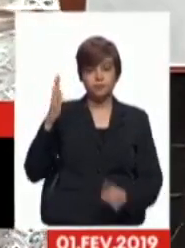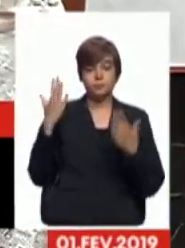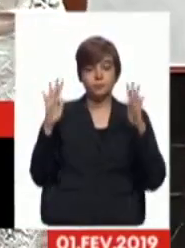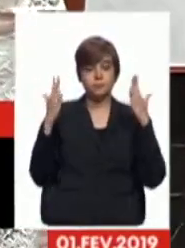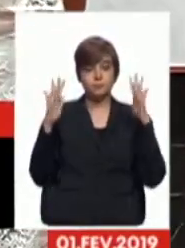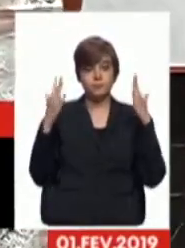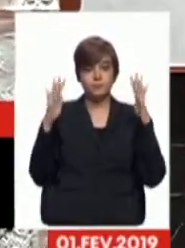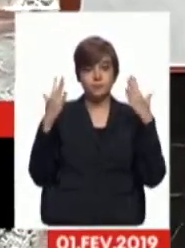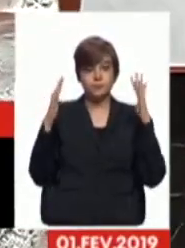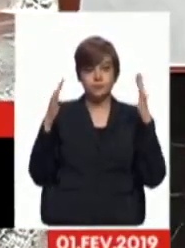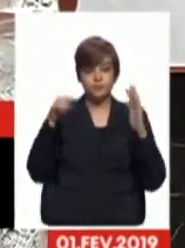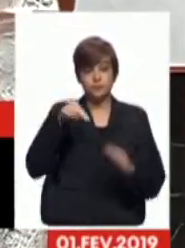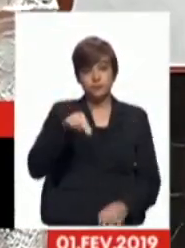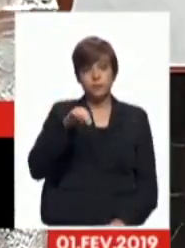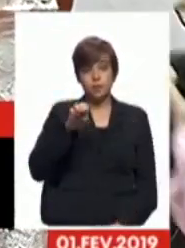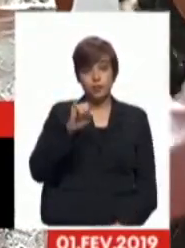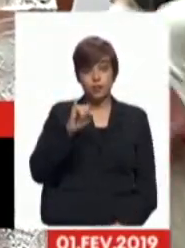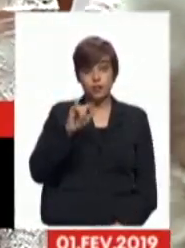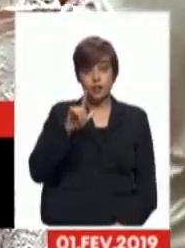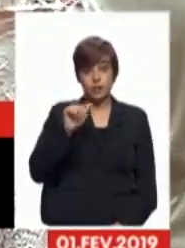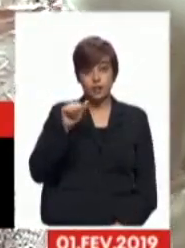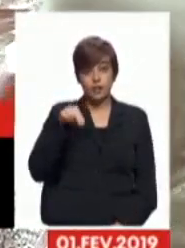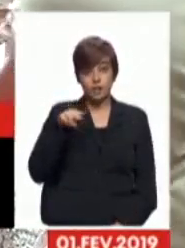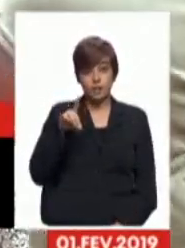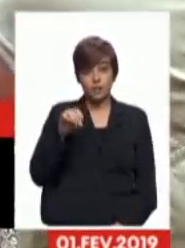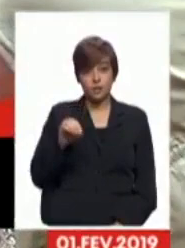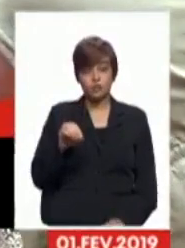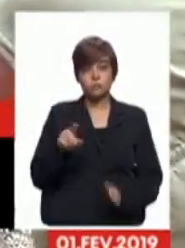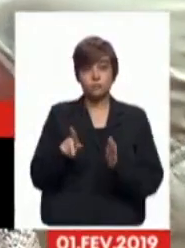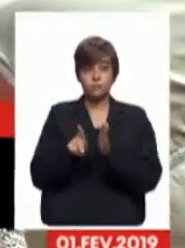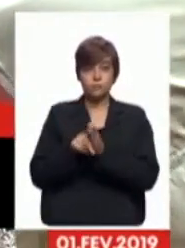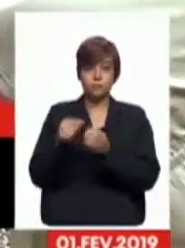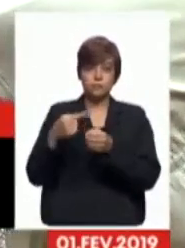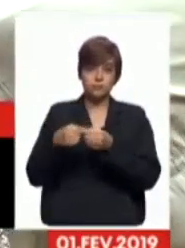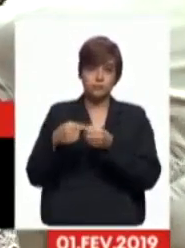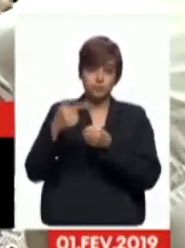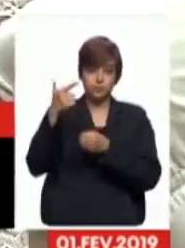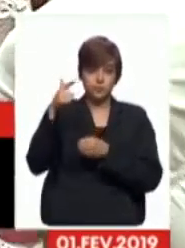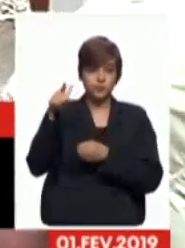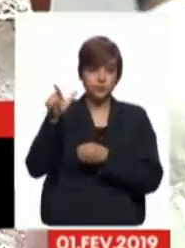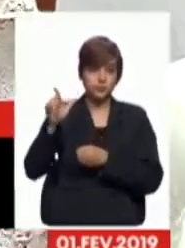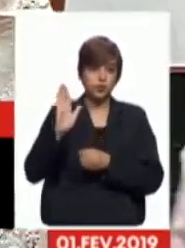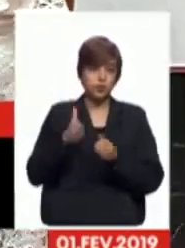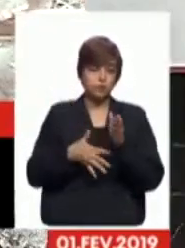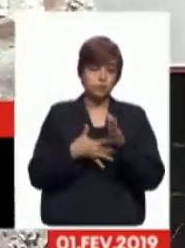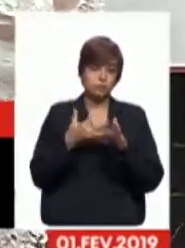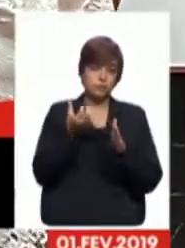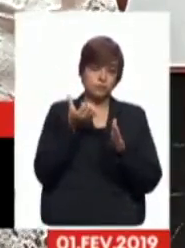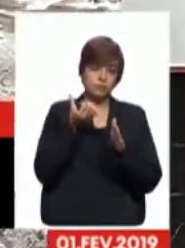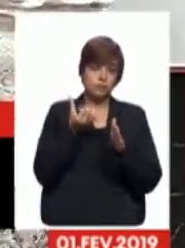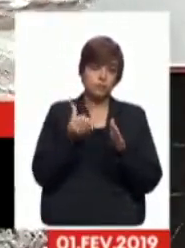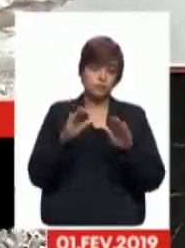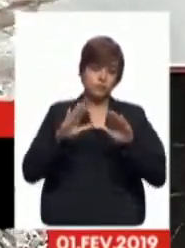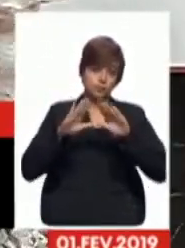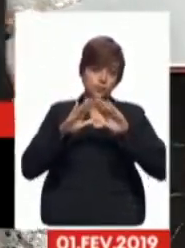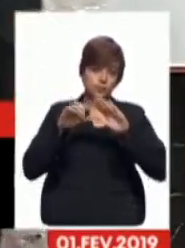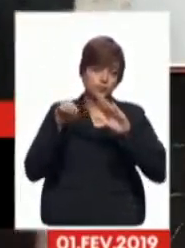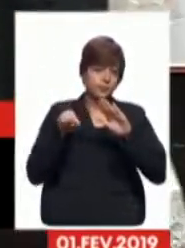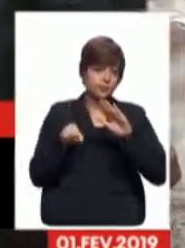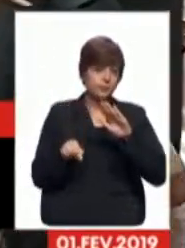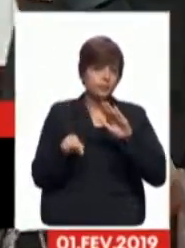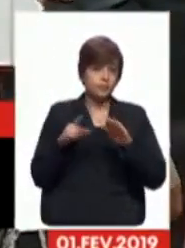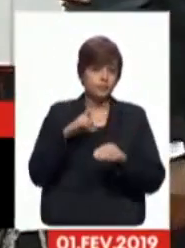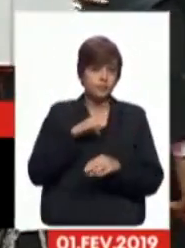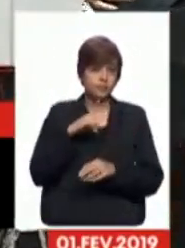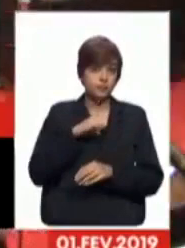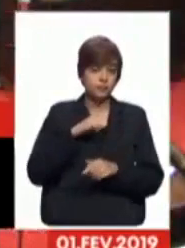Deputado Neilando Pimenta, do Podemos, de Teófilo Otoni, assume o terceiro mandato na Assembleia. Ele que tem